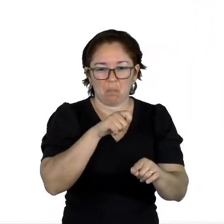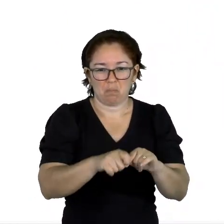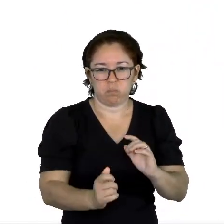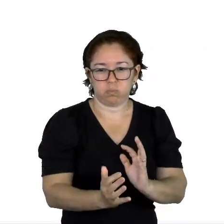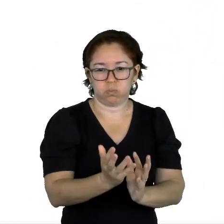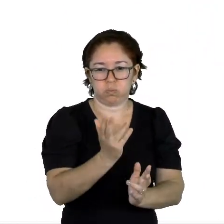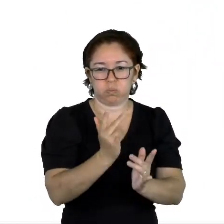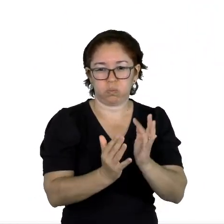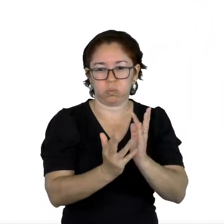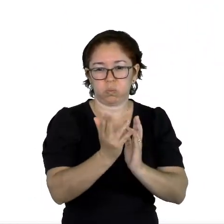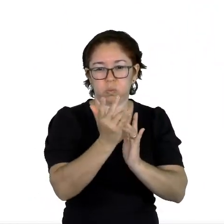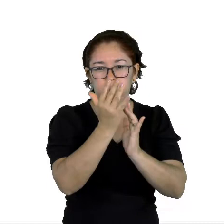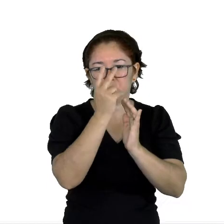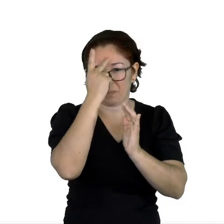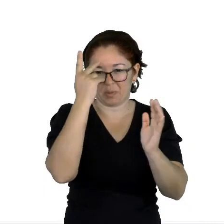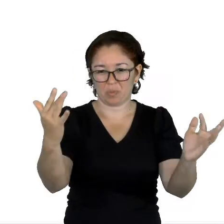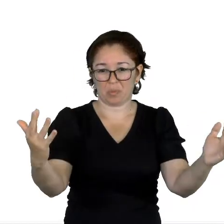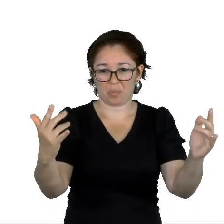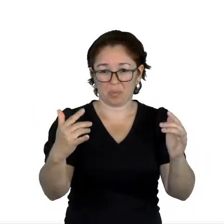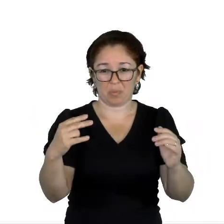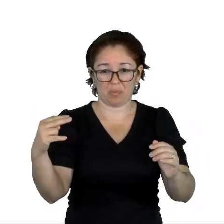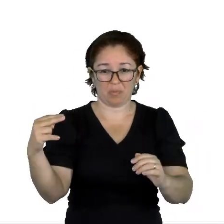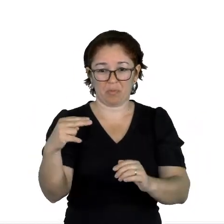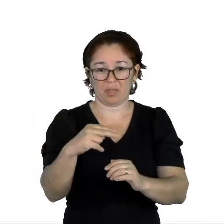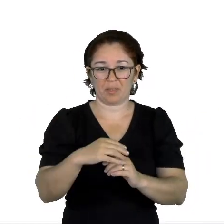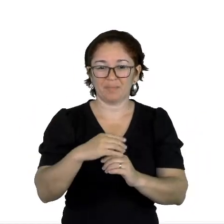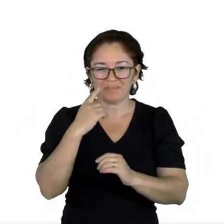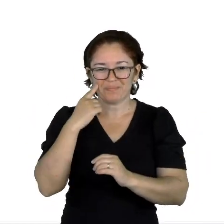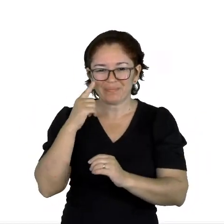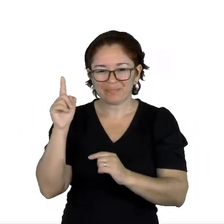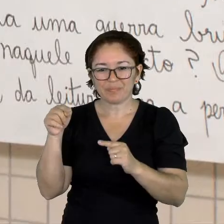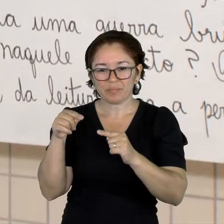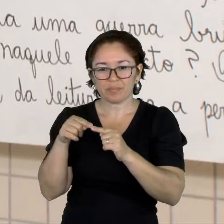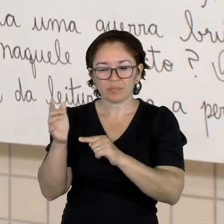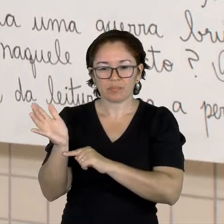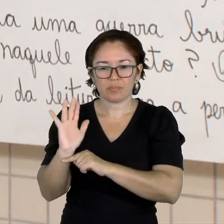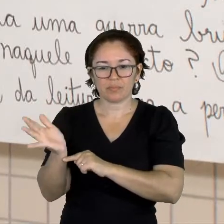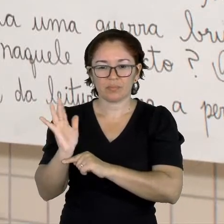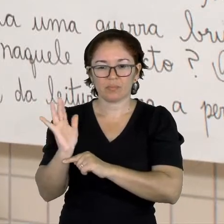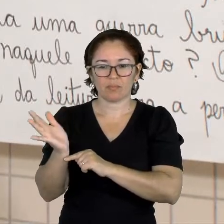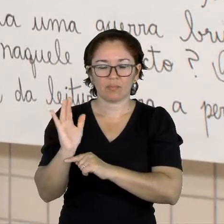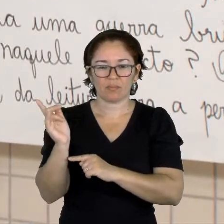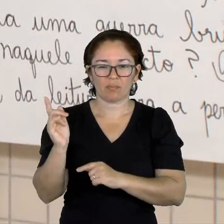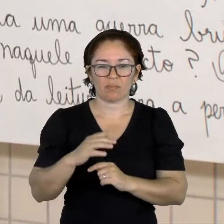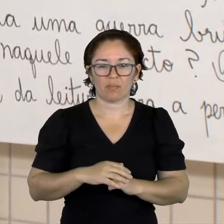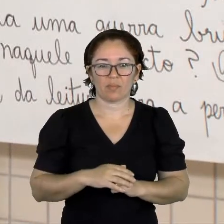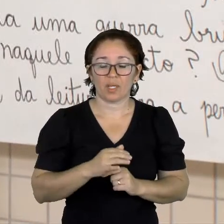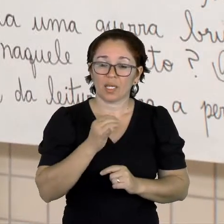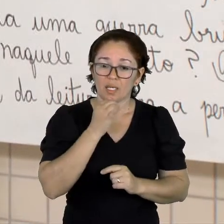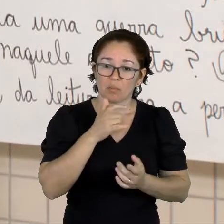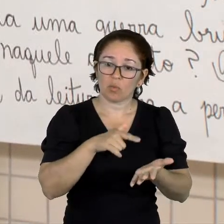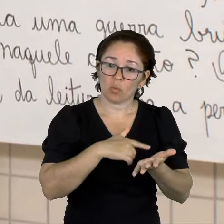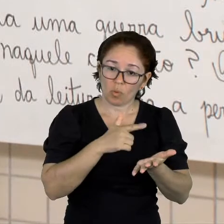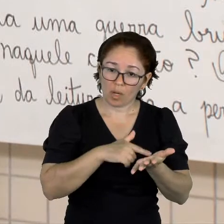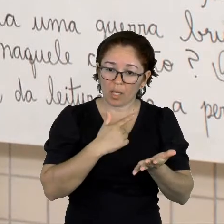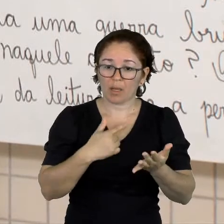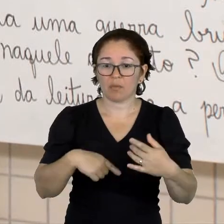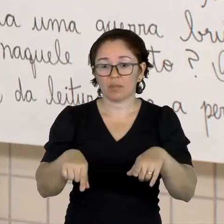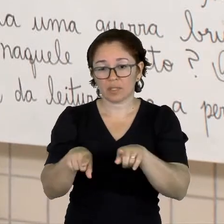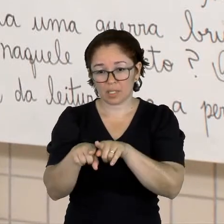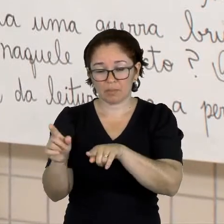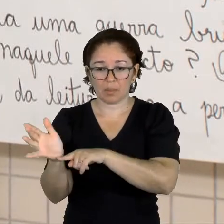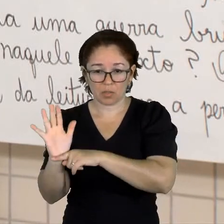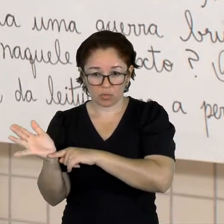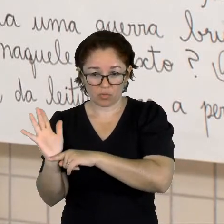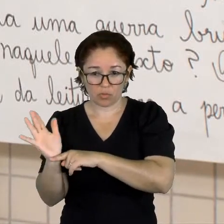tem a imagem, né, a imagem do filme em que, como lá diz no texto, né, tanto no livro como no filme, isso é bem claro.